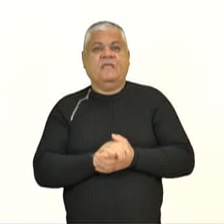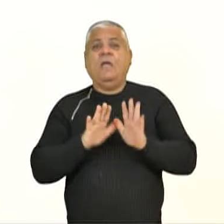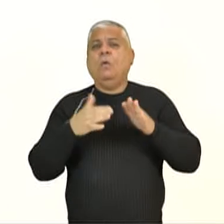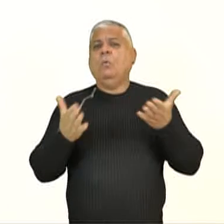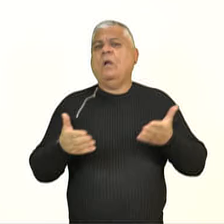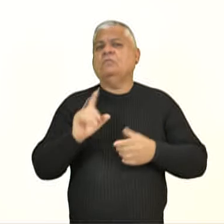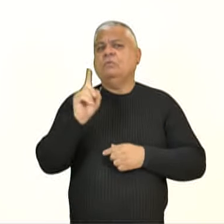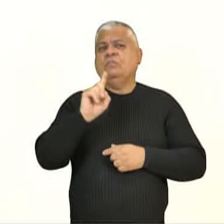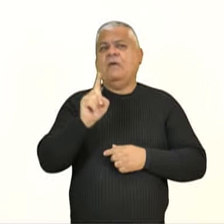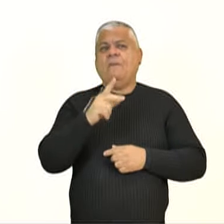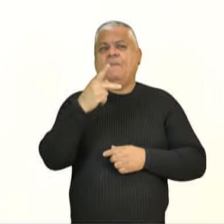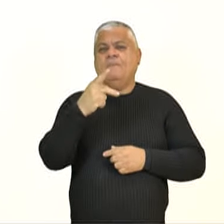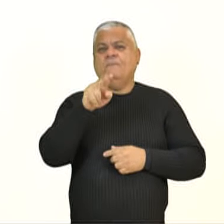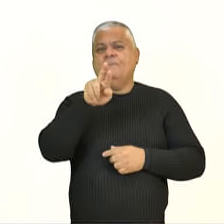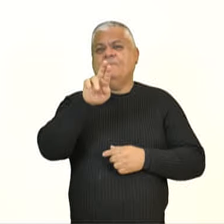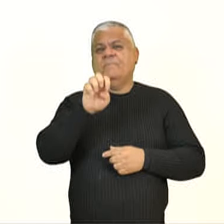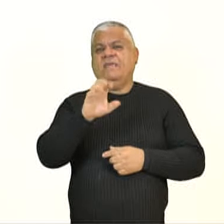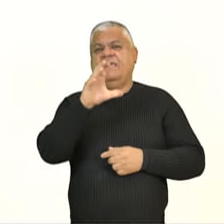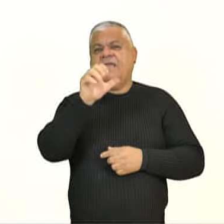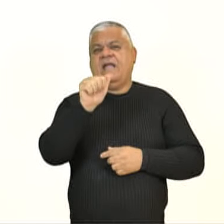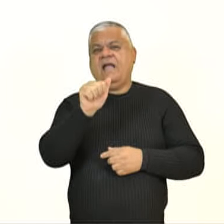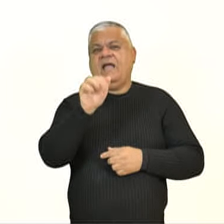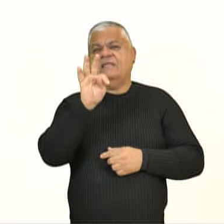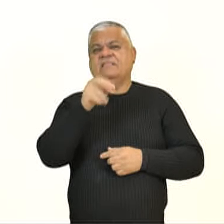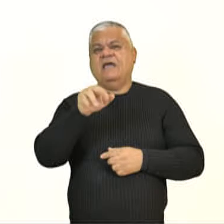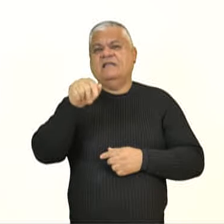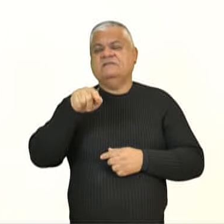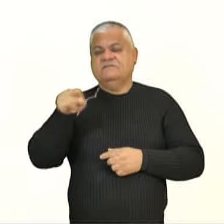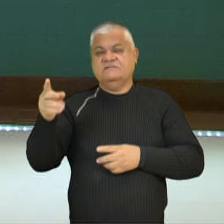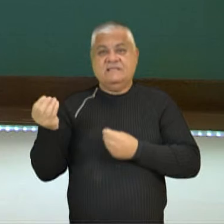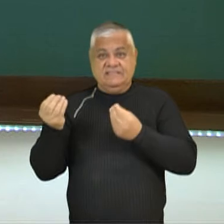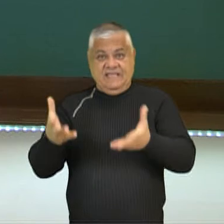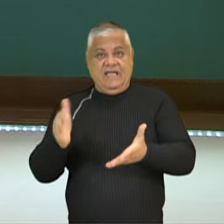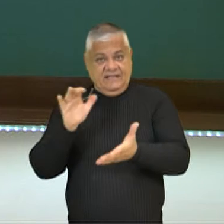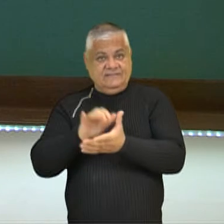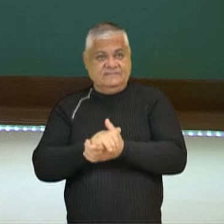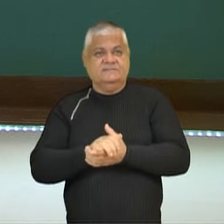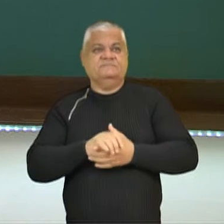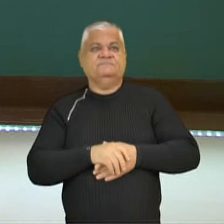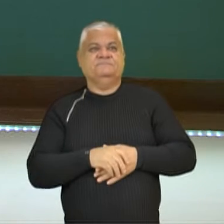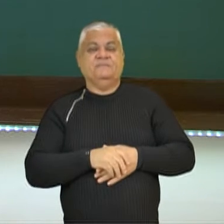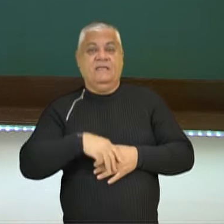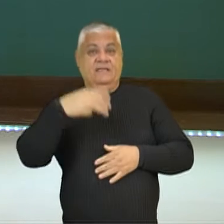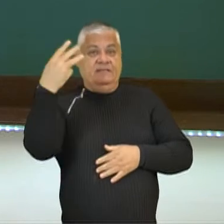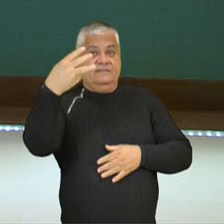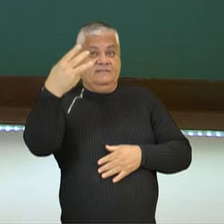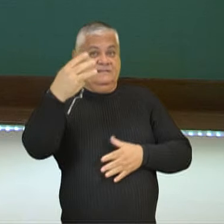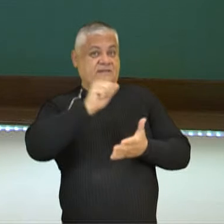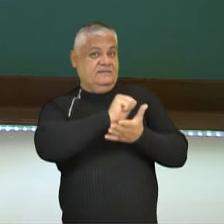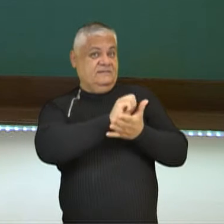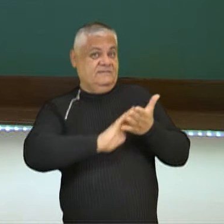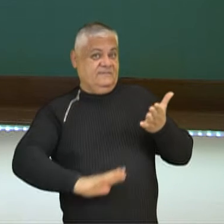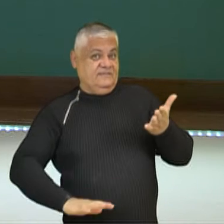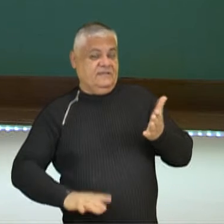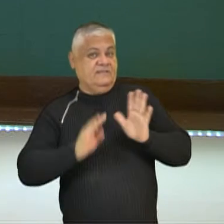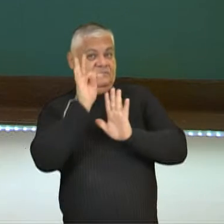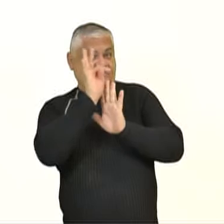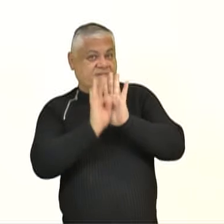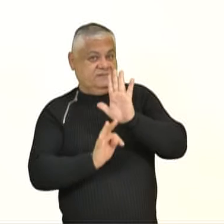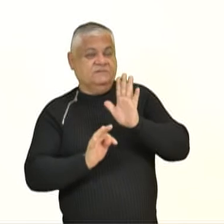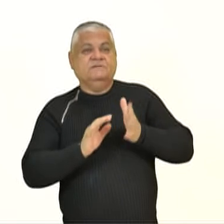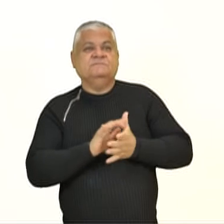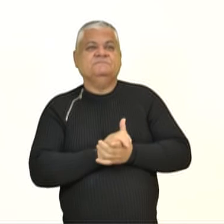te precatares, quando deres para isso. Vamos para a terceira atividade referente a esse